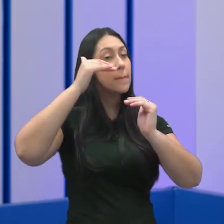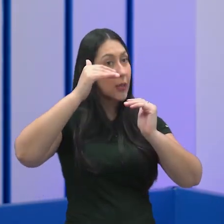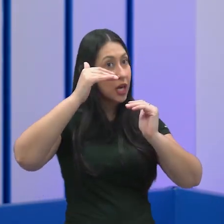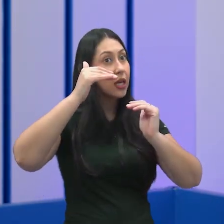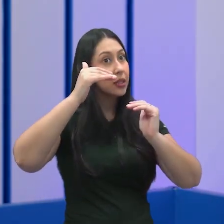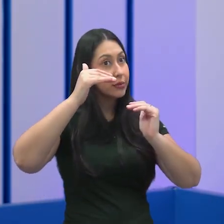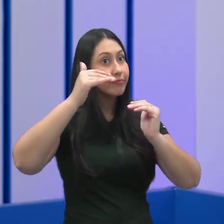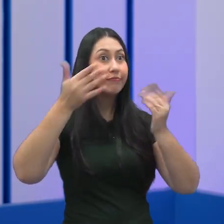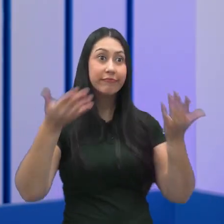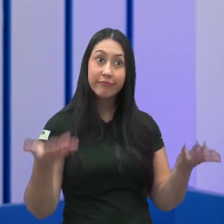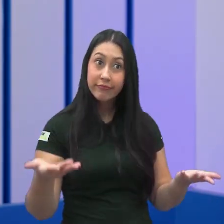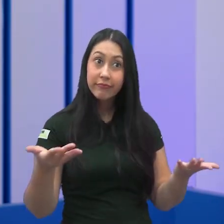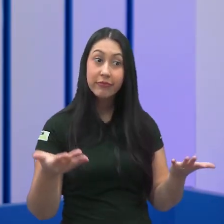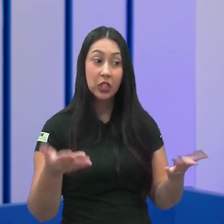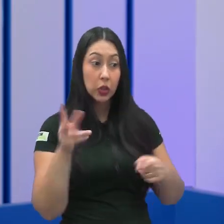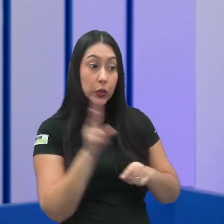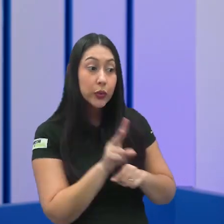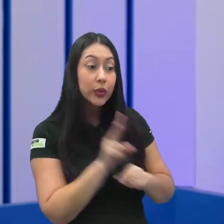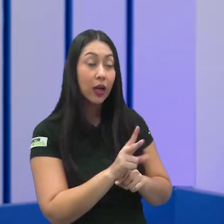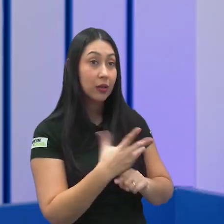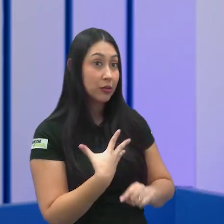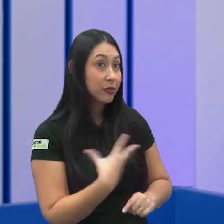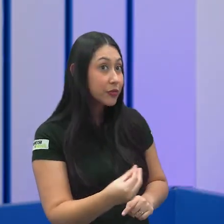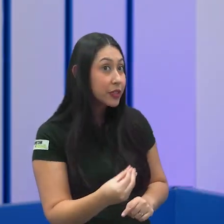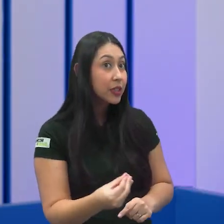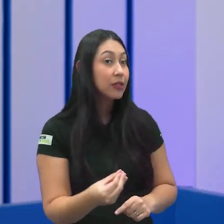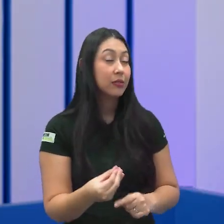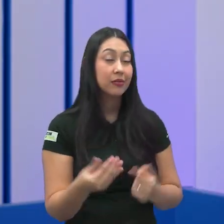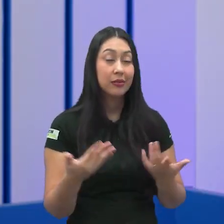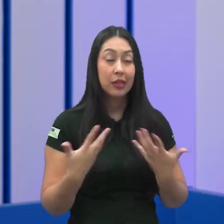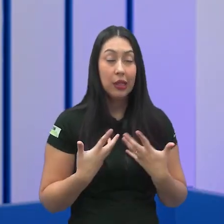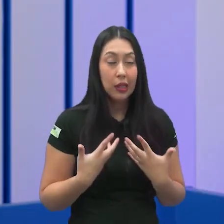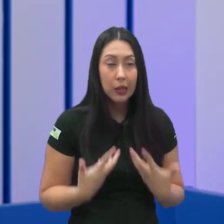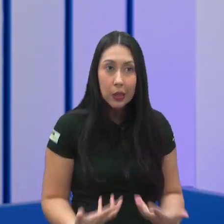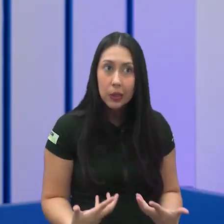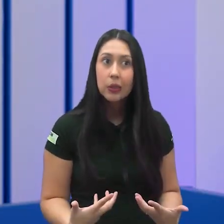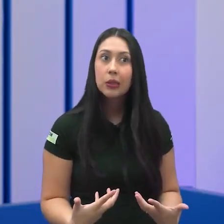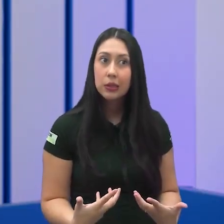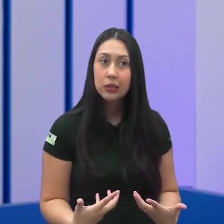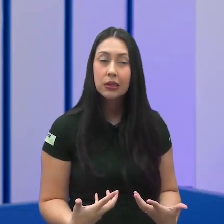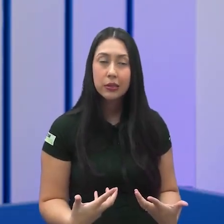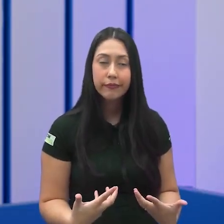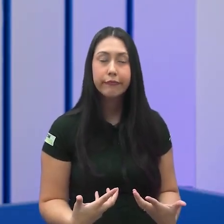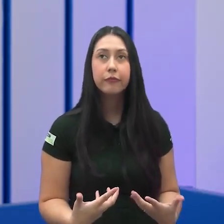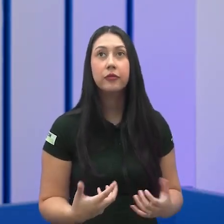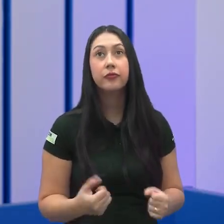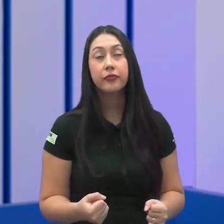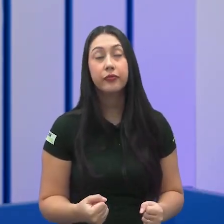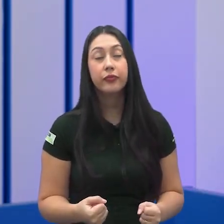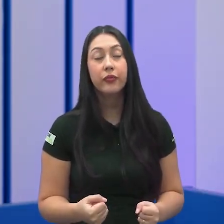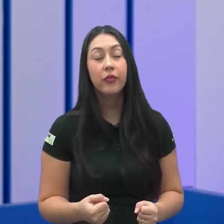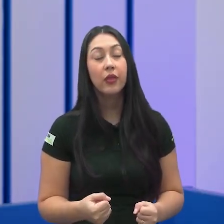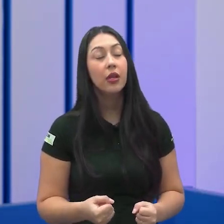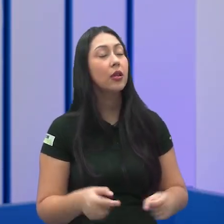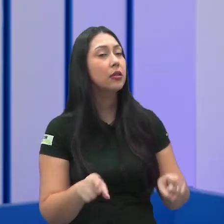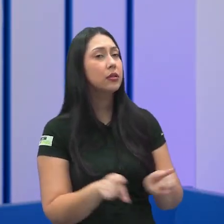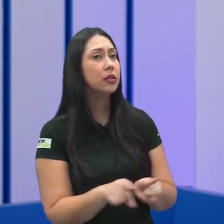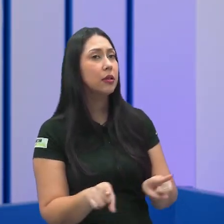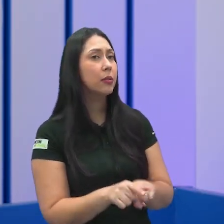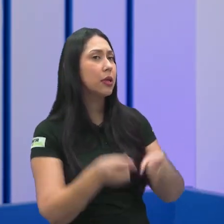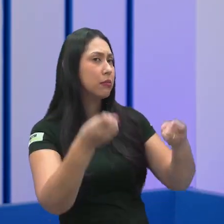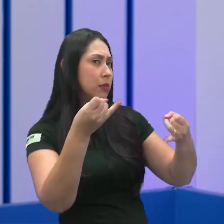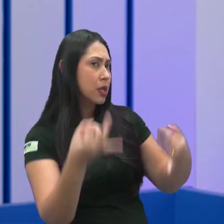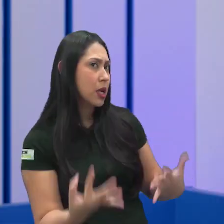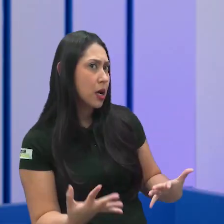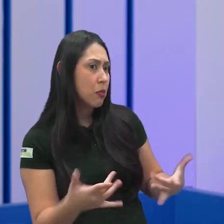as tarefas diárias da casa, né, com os filhos e tudo mais. Então, é uma sobrecarga que vem para essa mulher, né? E nós